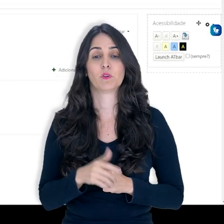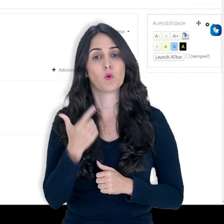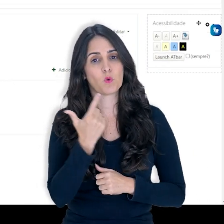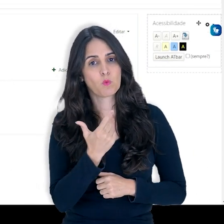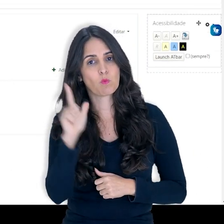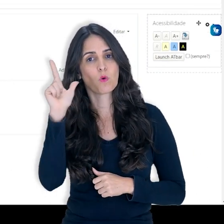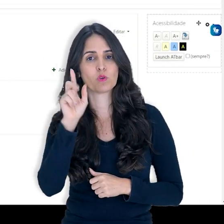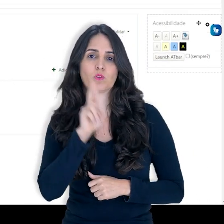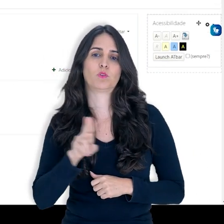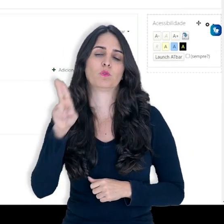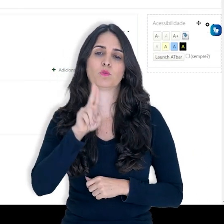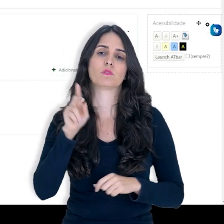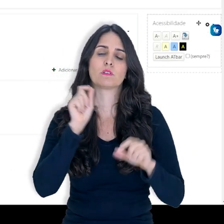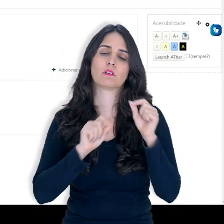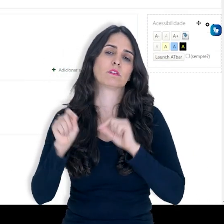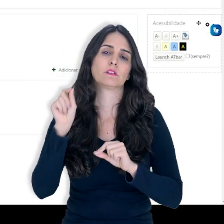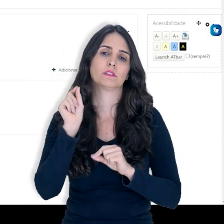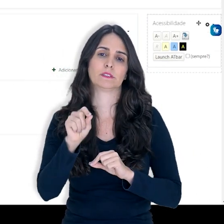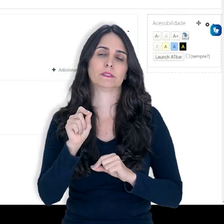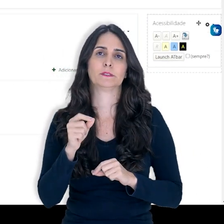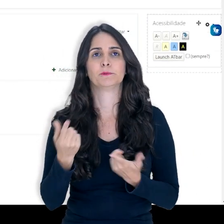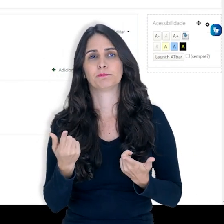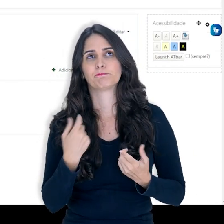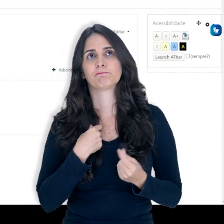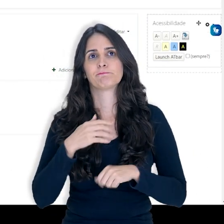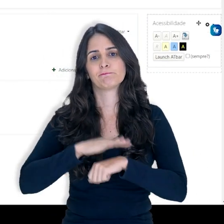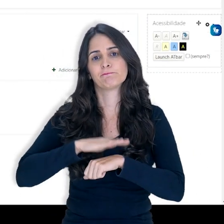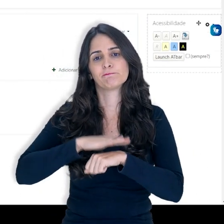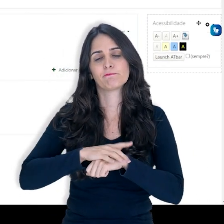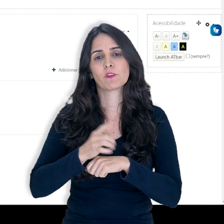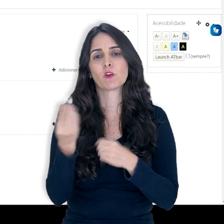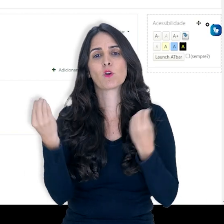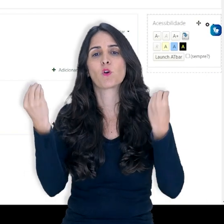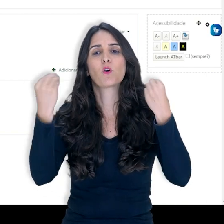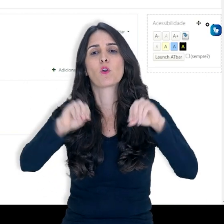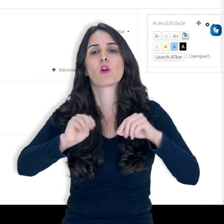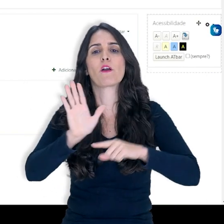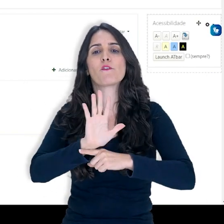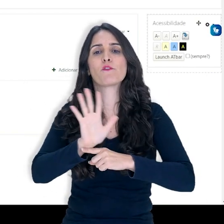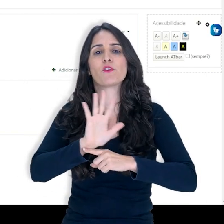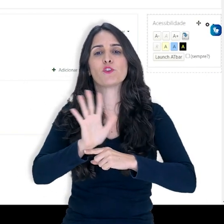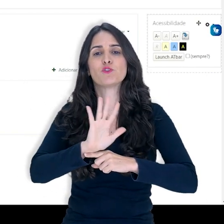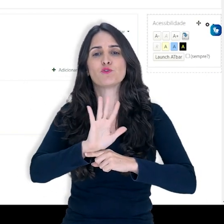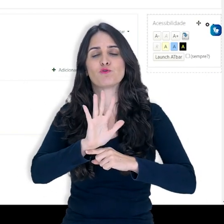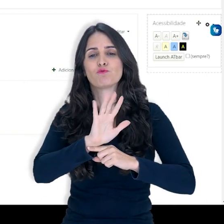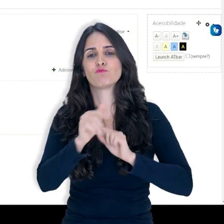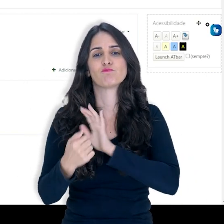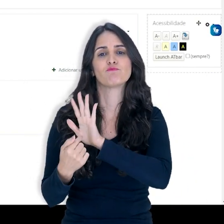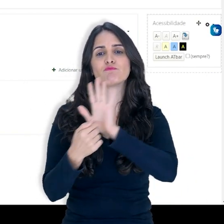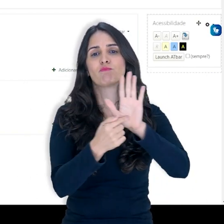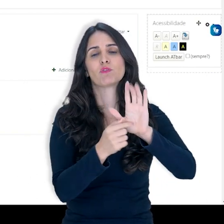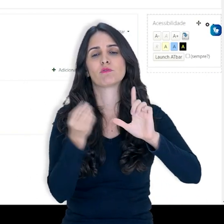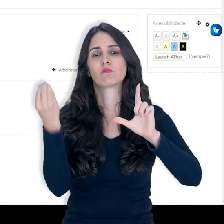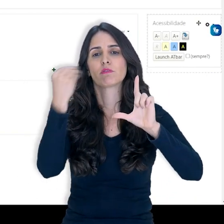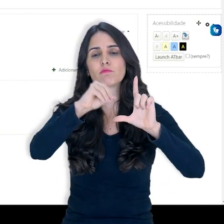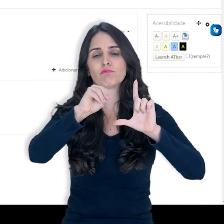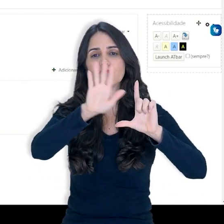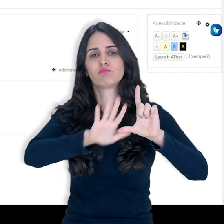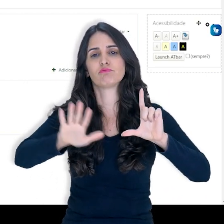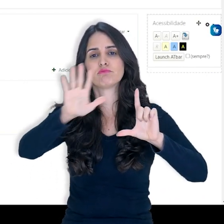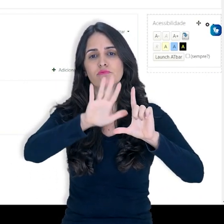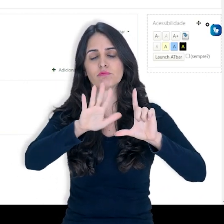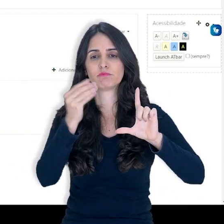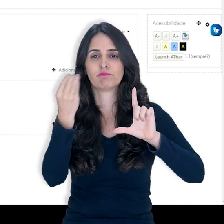no qual o rótulo é bastante utilizado é quando eu quero colocar um vídeo visível aqui